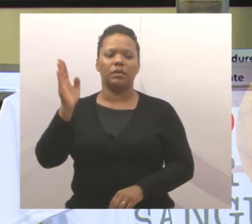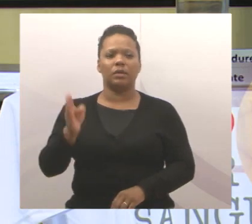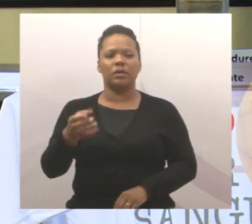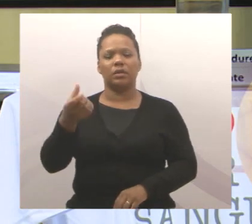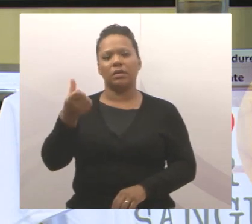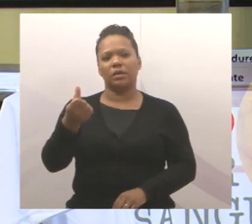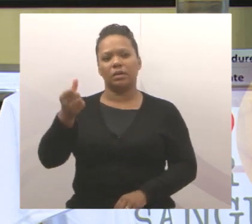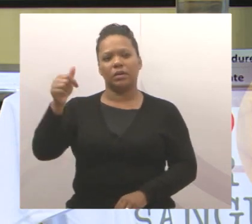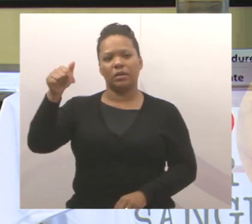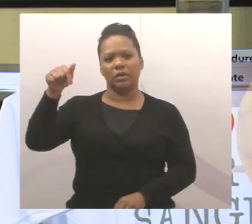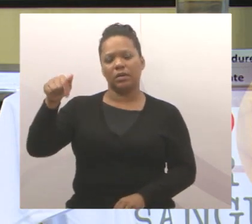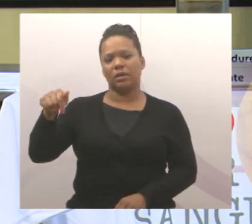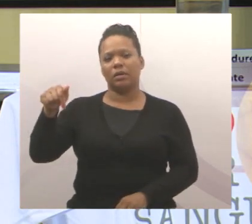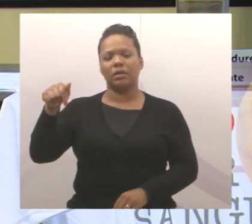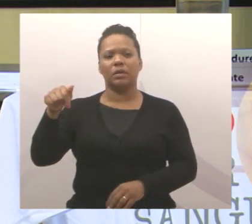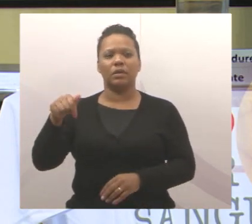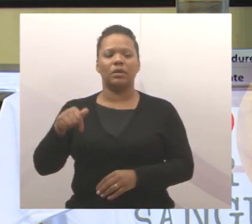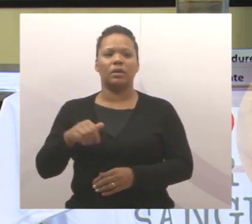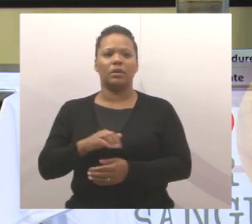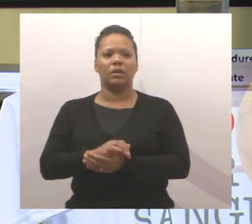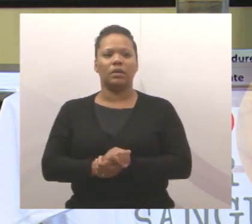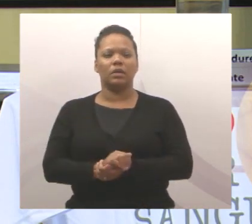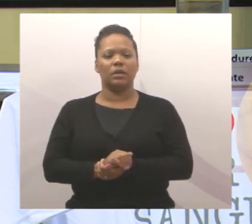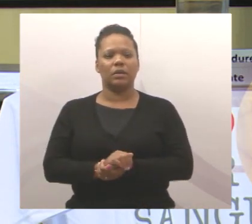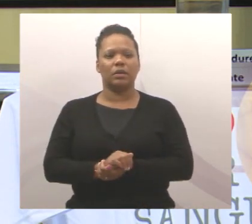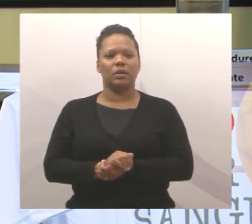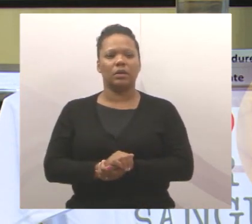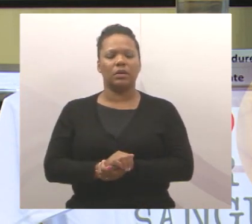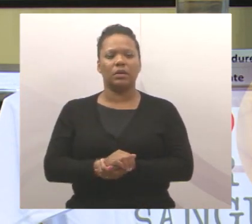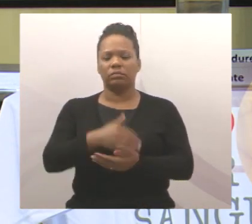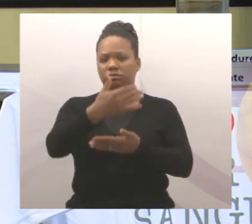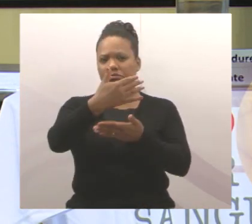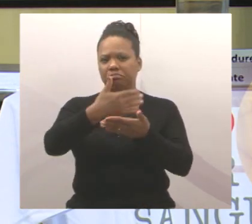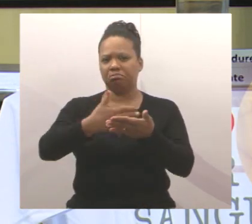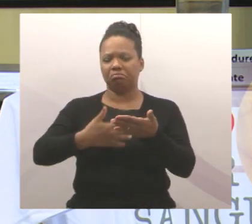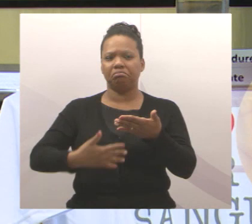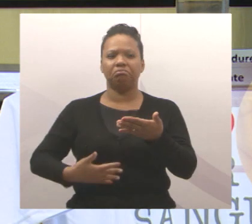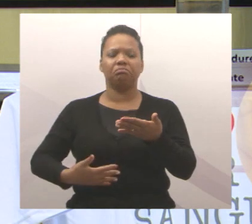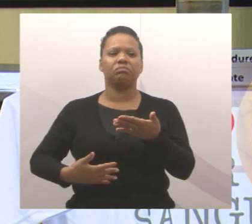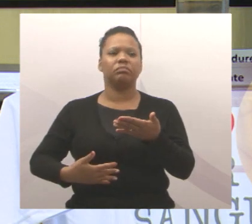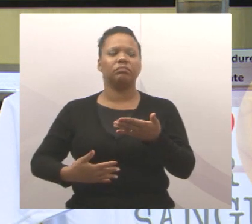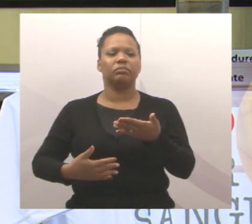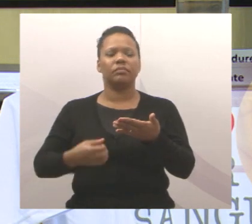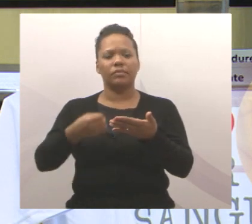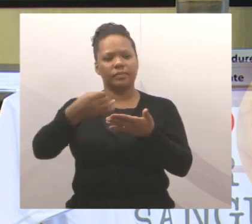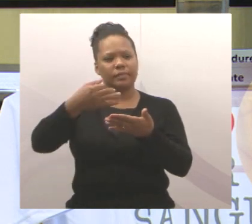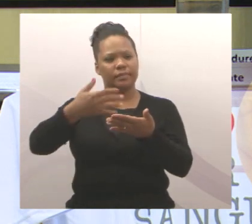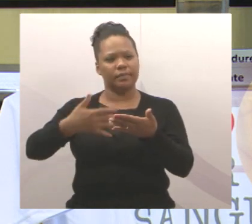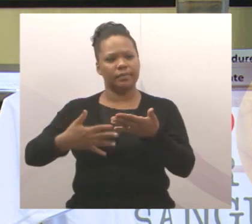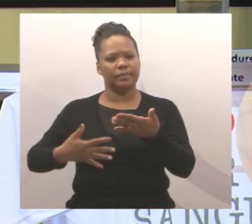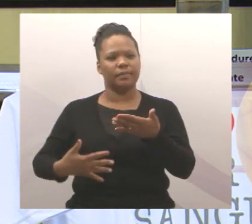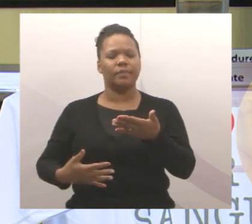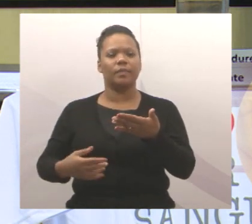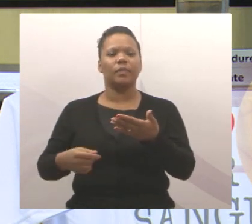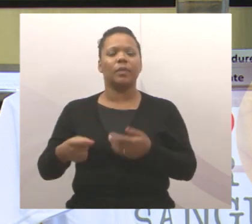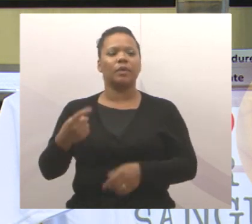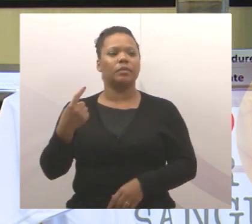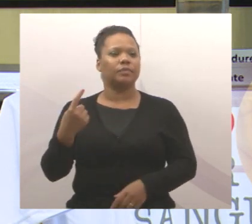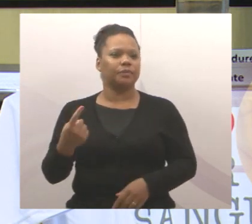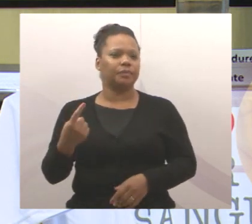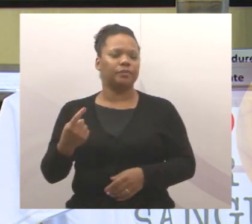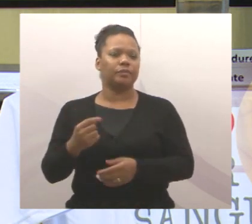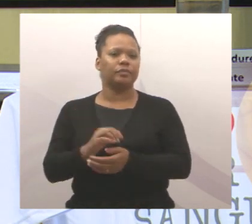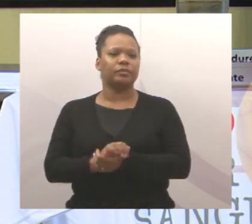201/67, consoante razões de ordens fáticas e legais que passa a expor. 1.